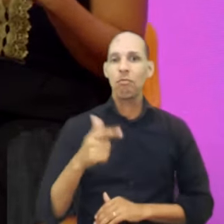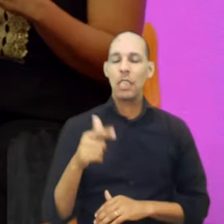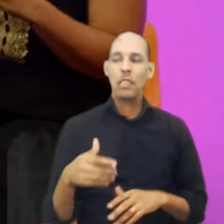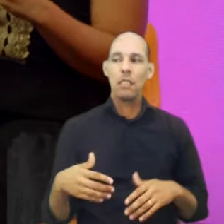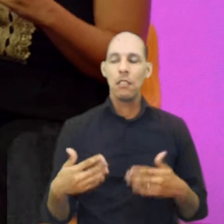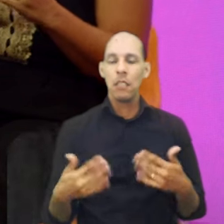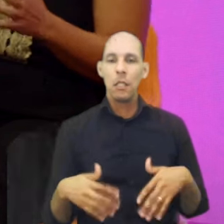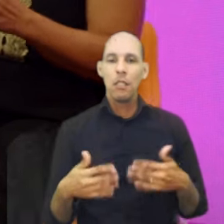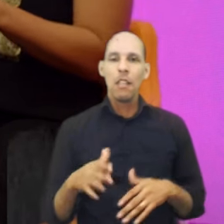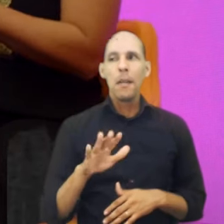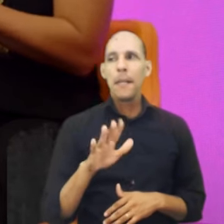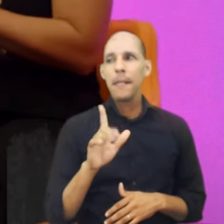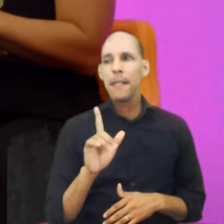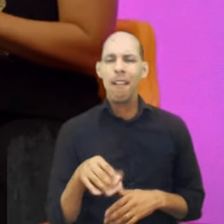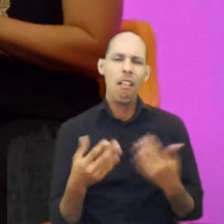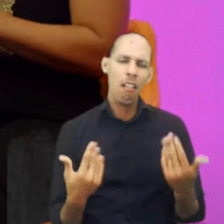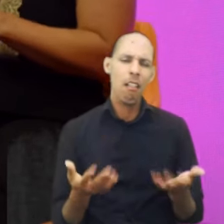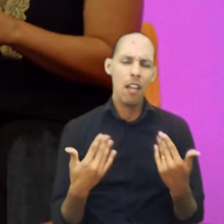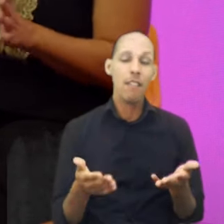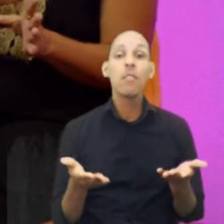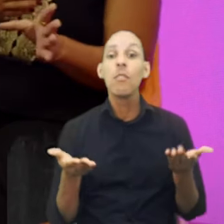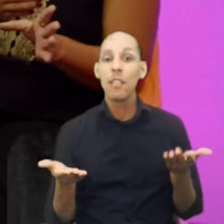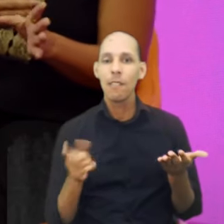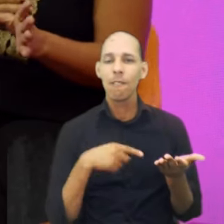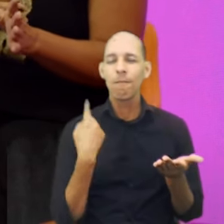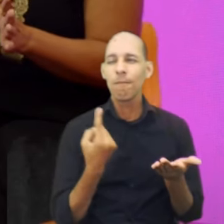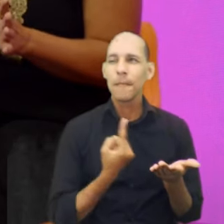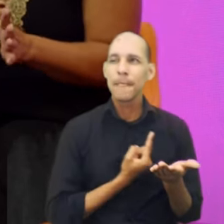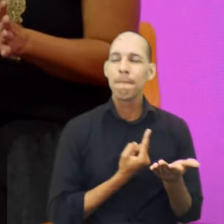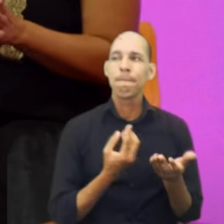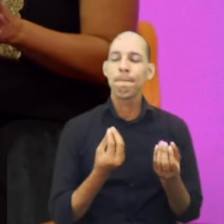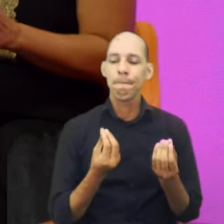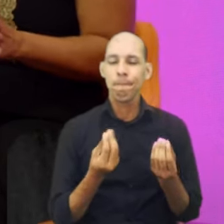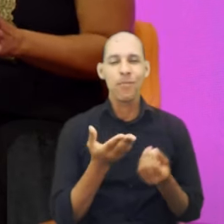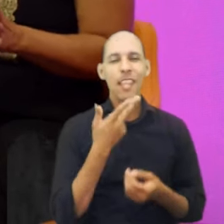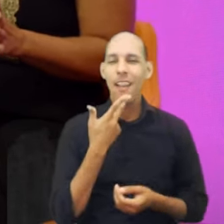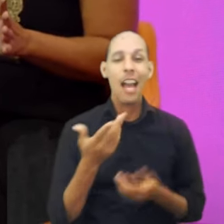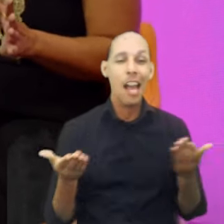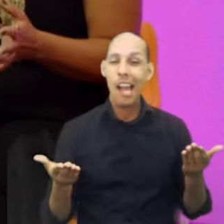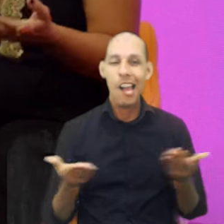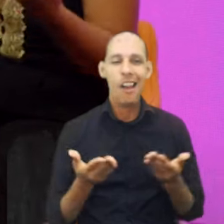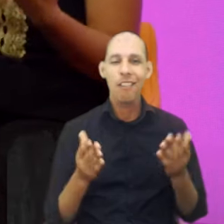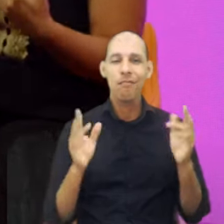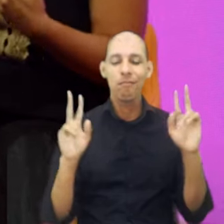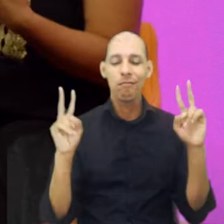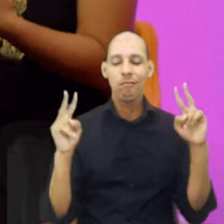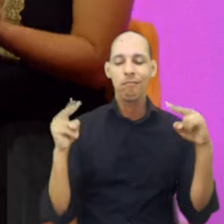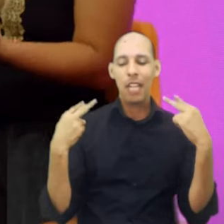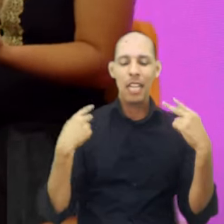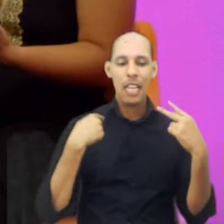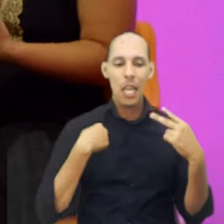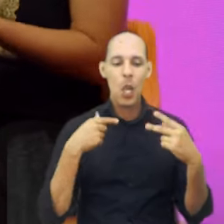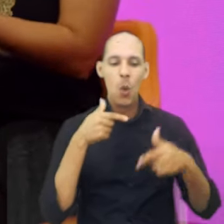eu acredito que se torna mais leve quando a gente parte exatamente do que você acabou de falar, de olhar do que